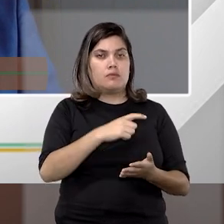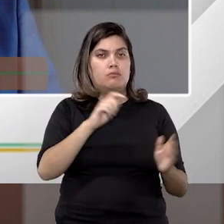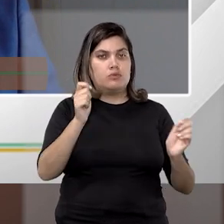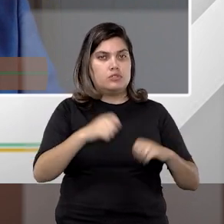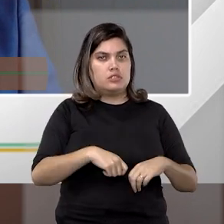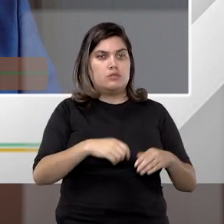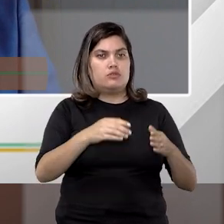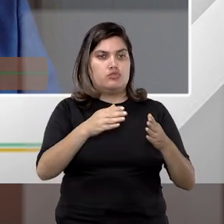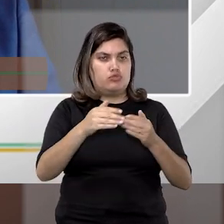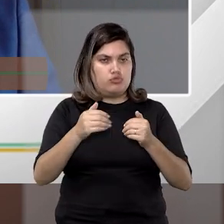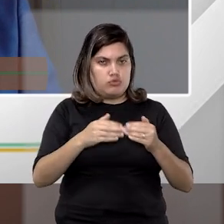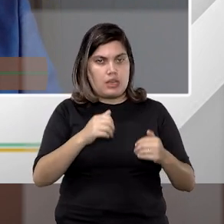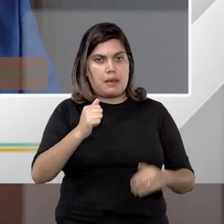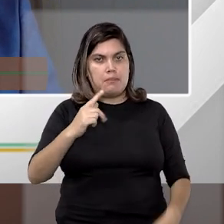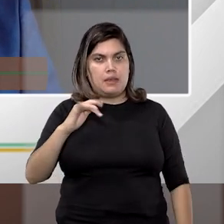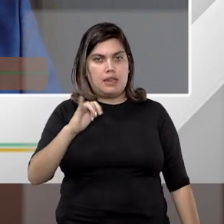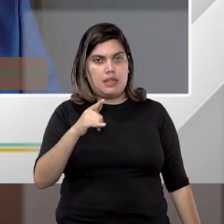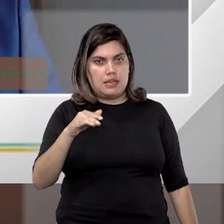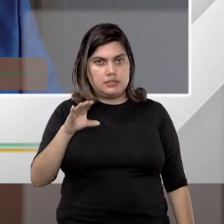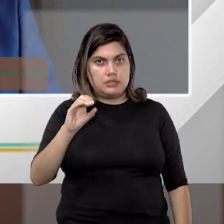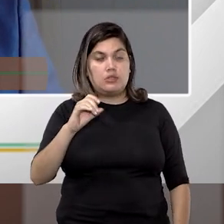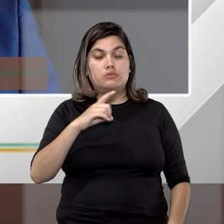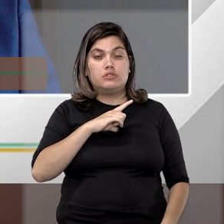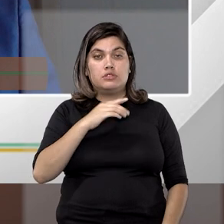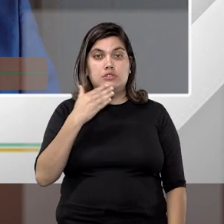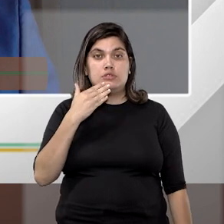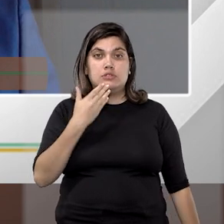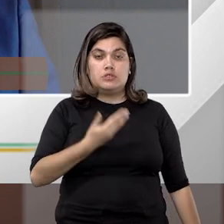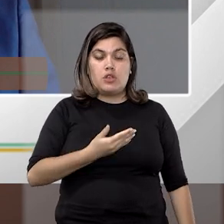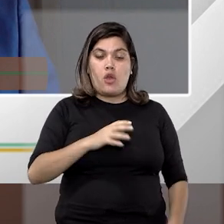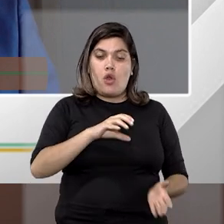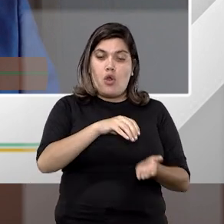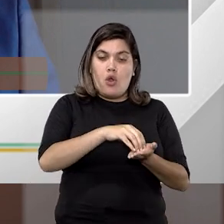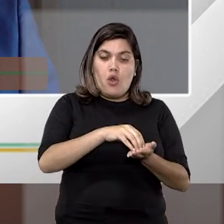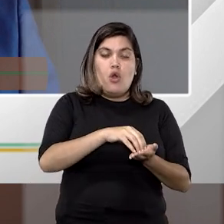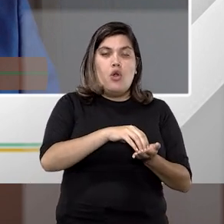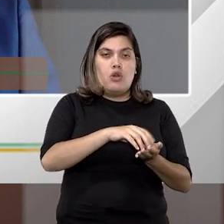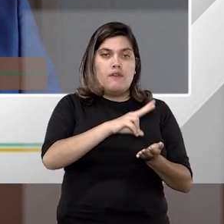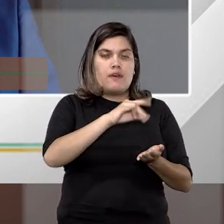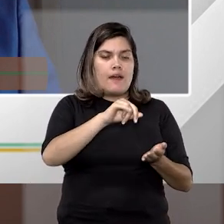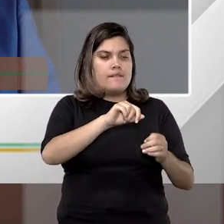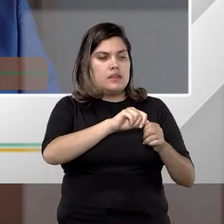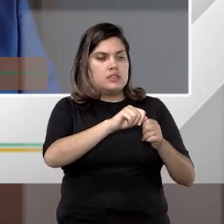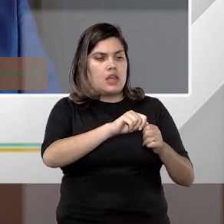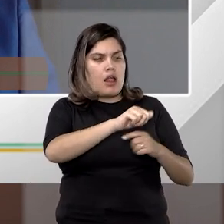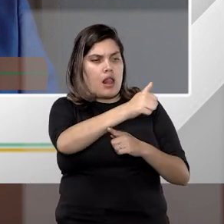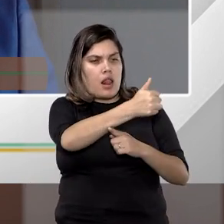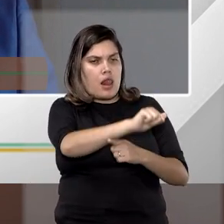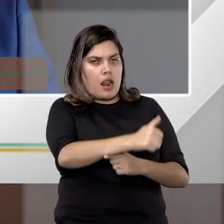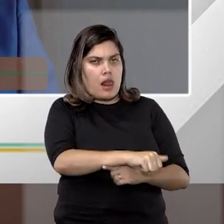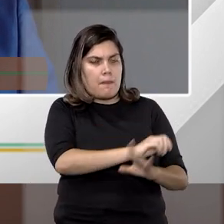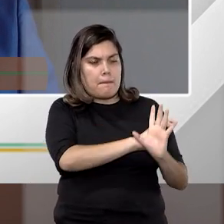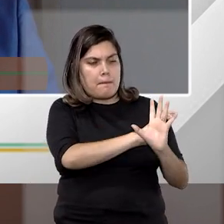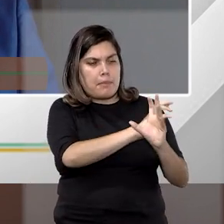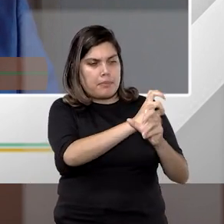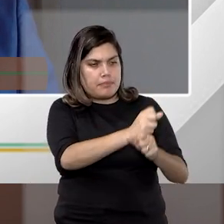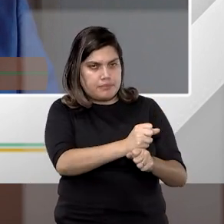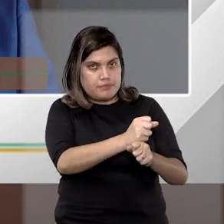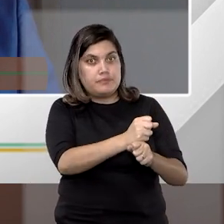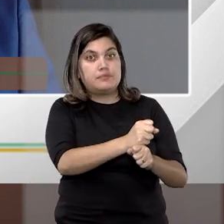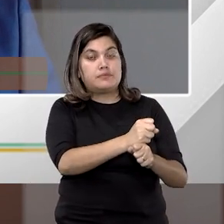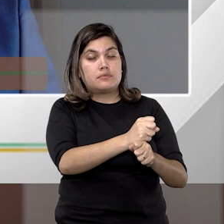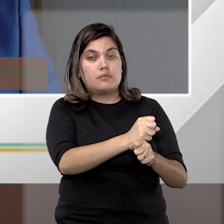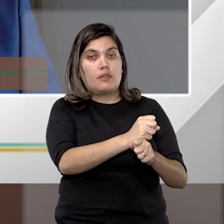as íris de apelação faz com que seja acionado o órgão que vai fazer a revisão dessa sentença